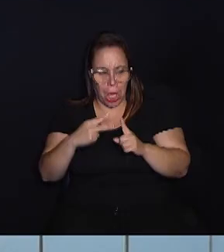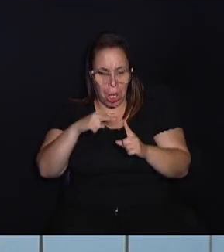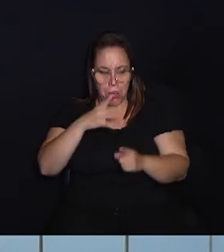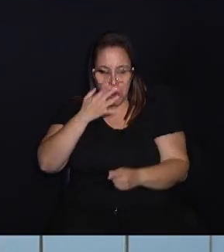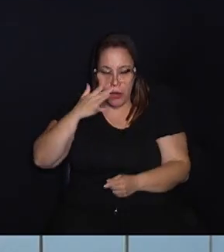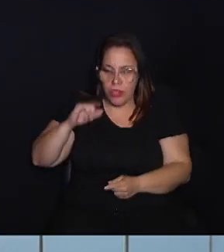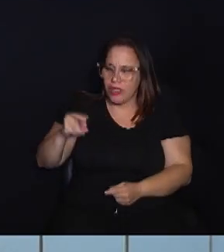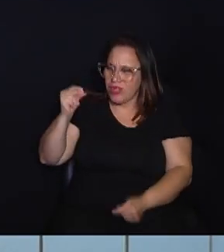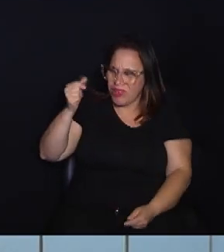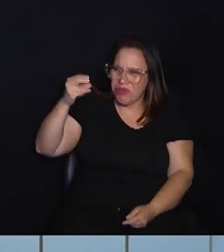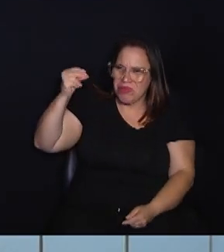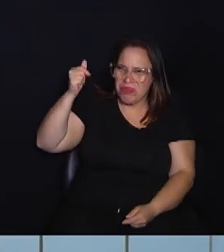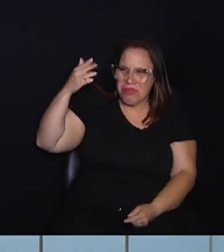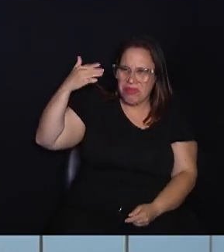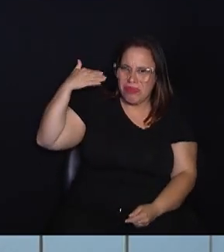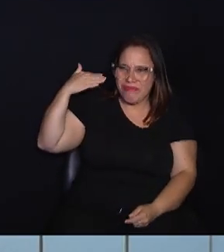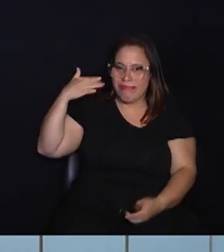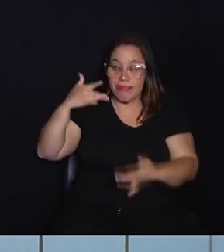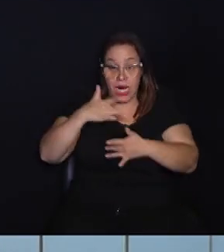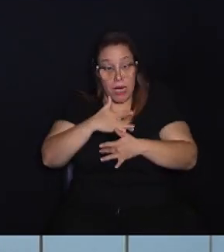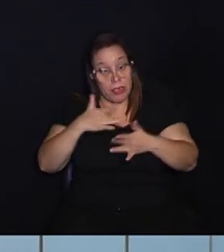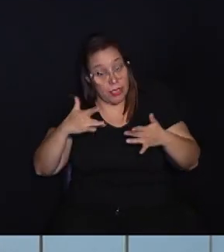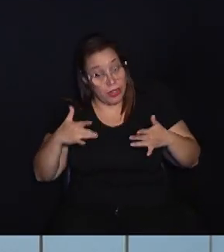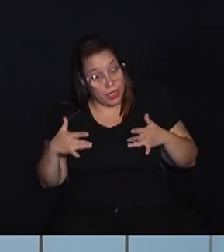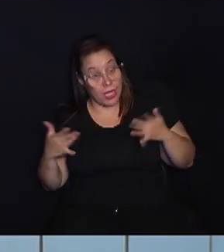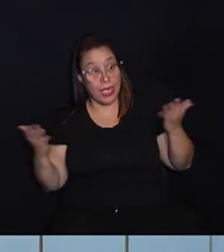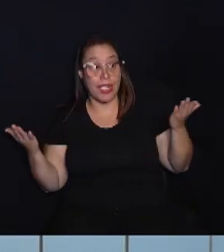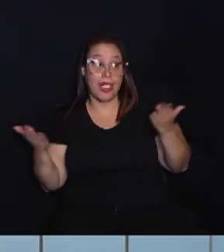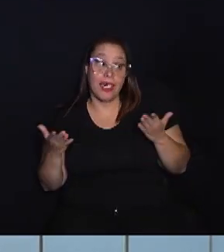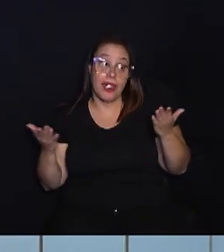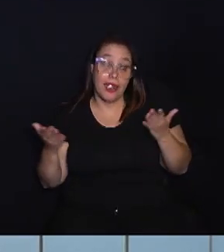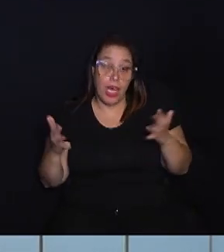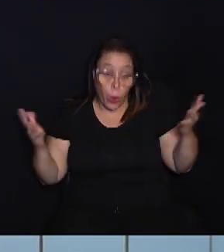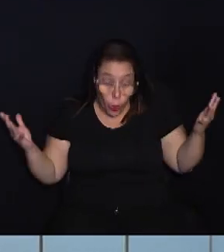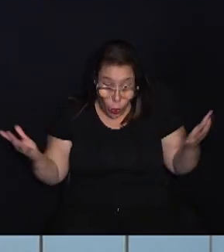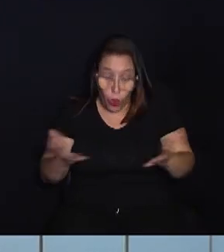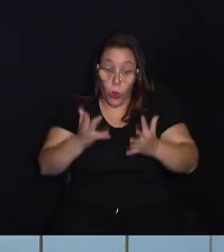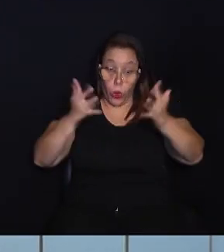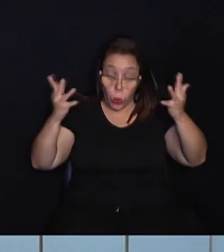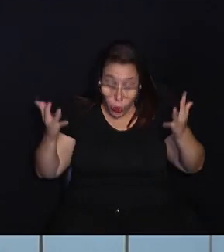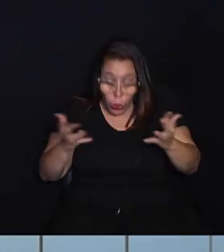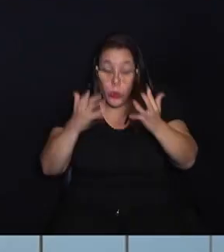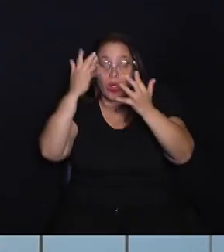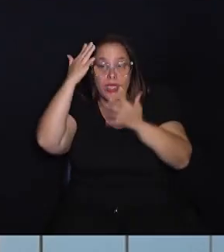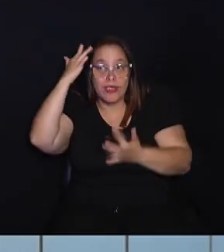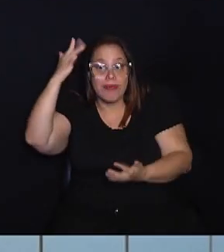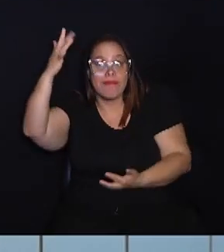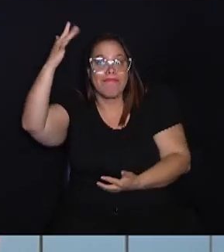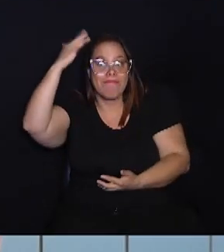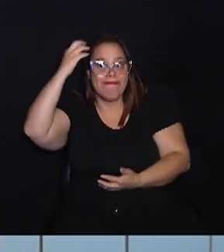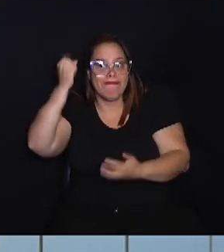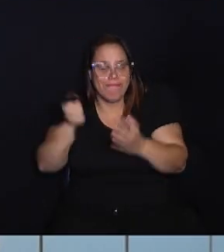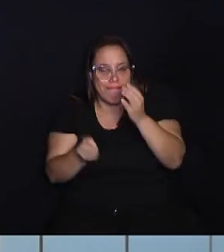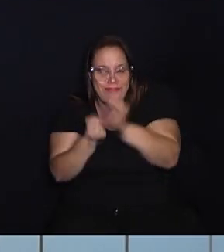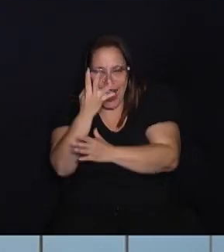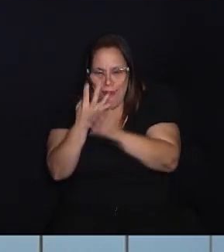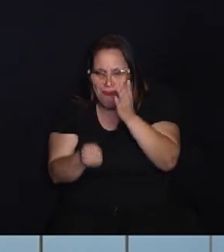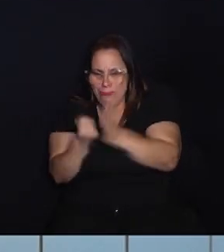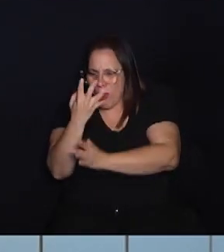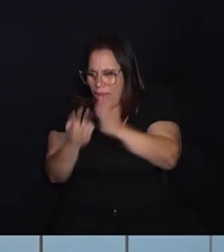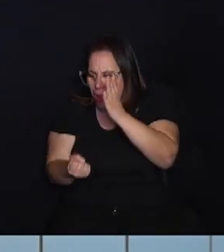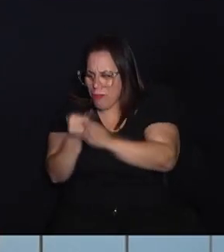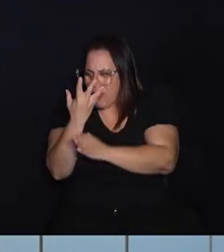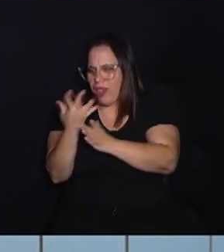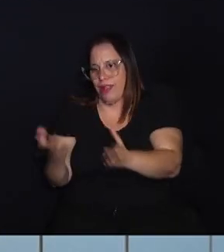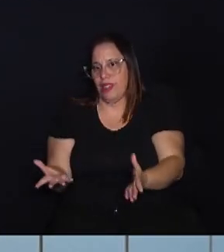daquela época era mais saudável, instigava mais a imaginação, a criatividade.